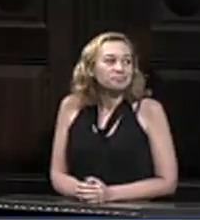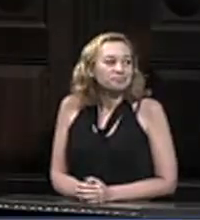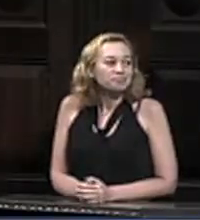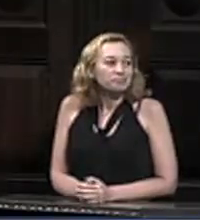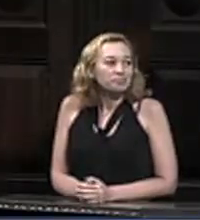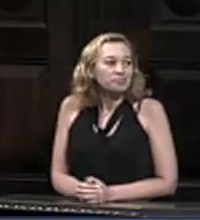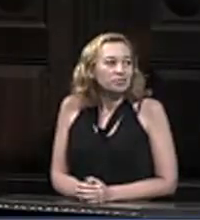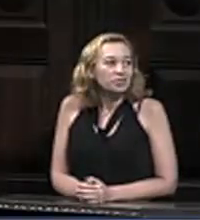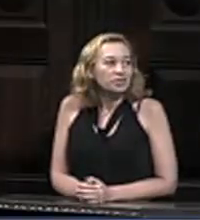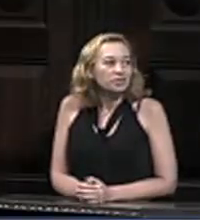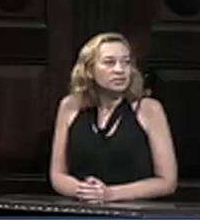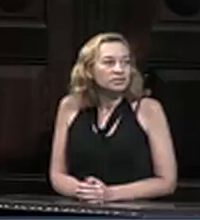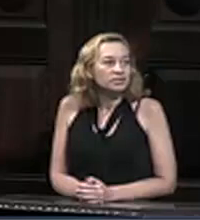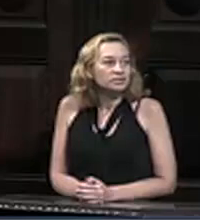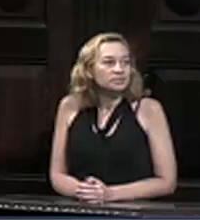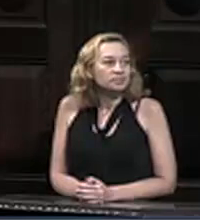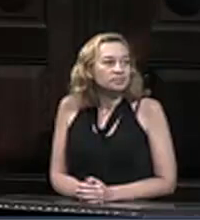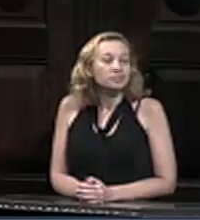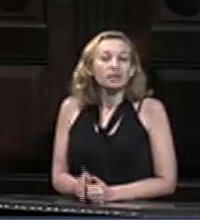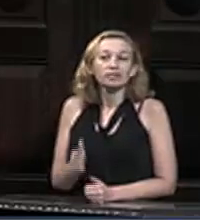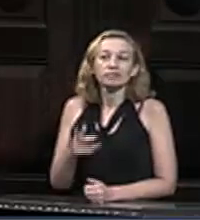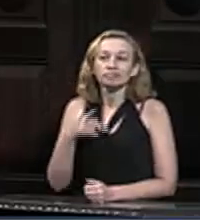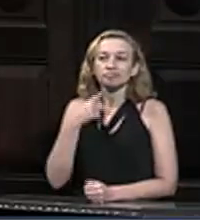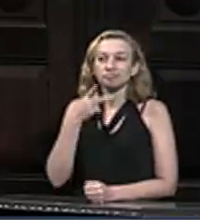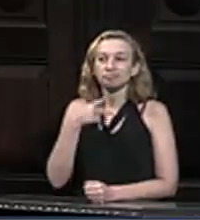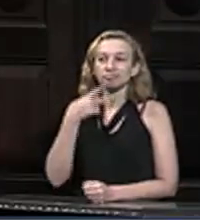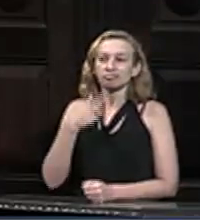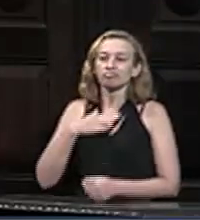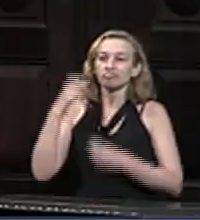manifestar a minha preocupação